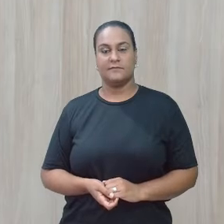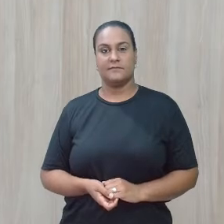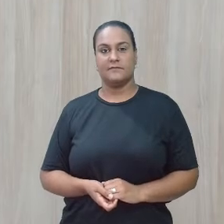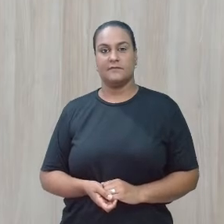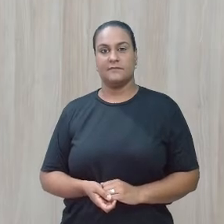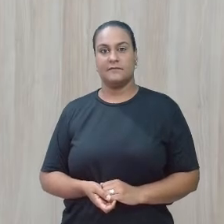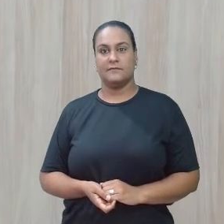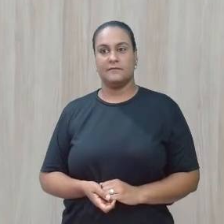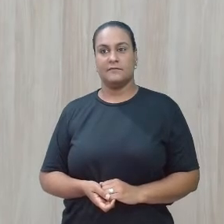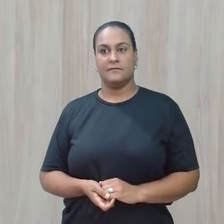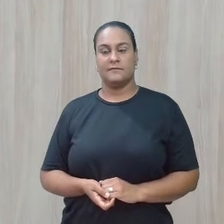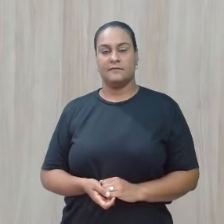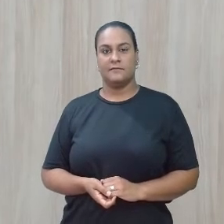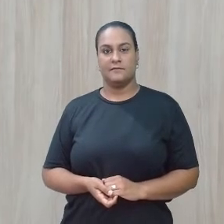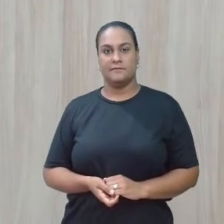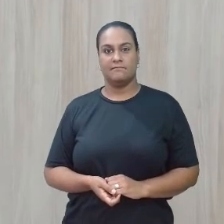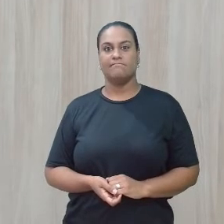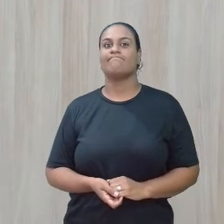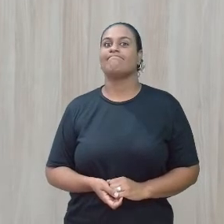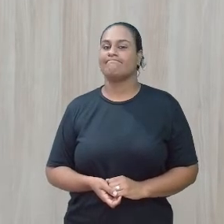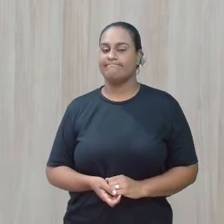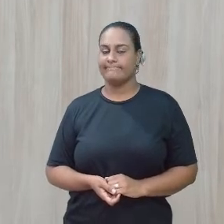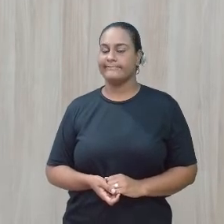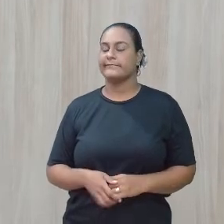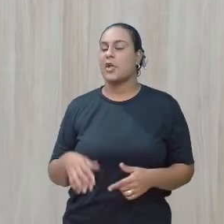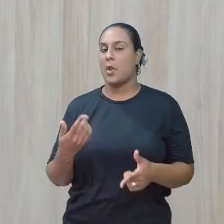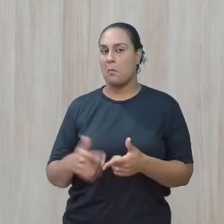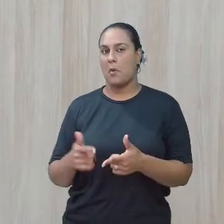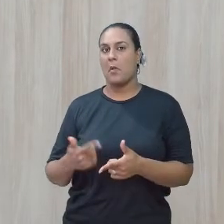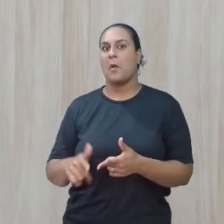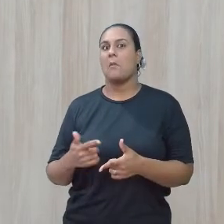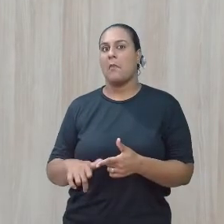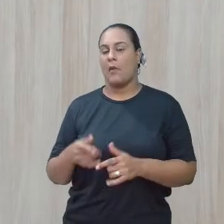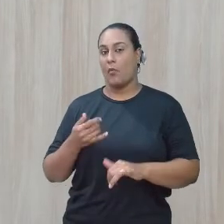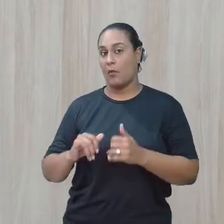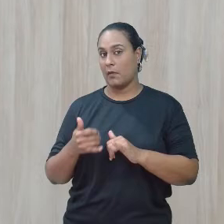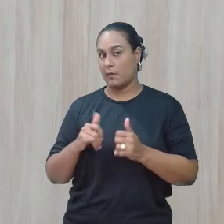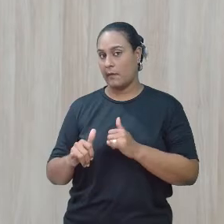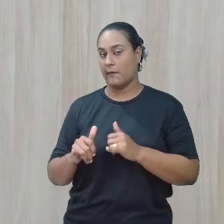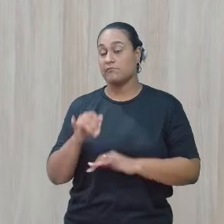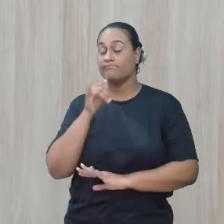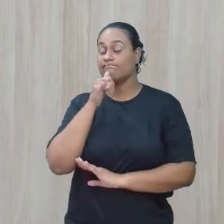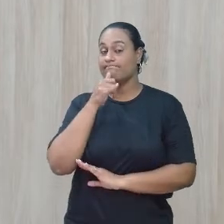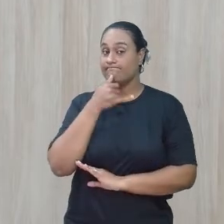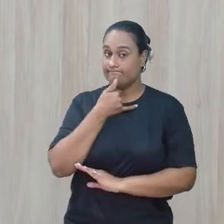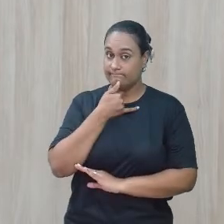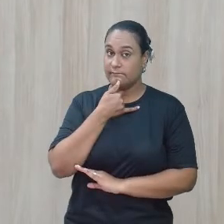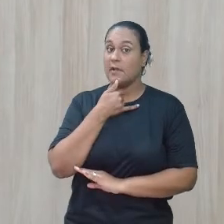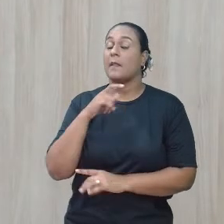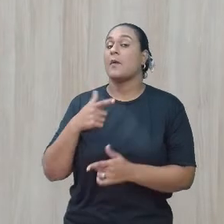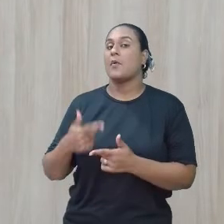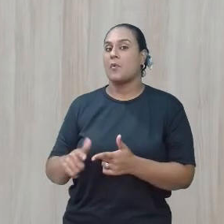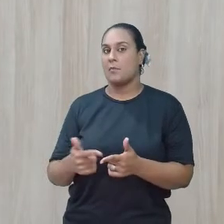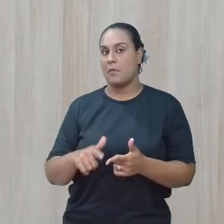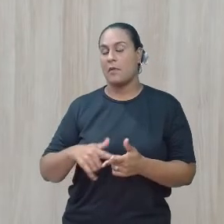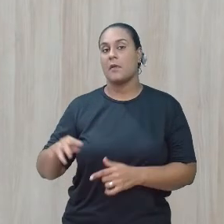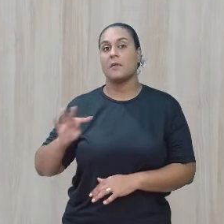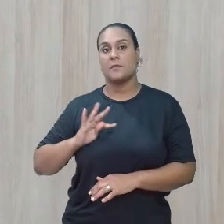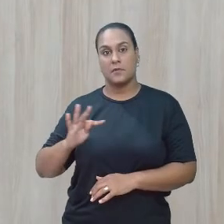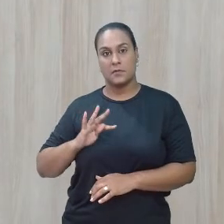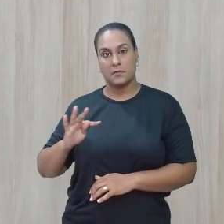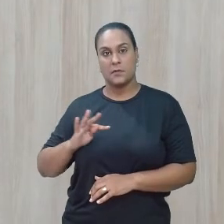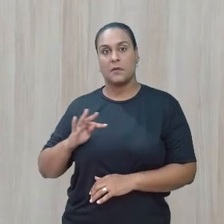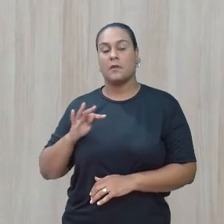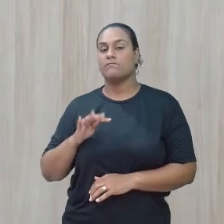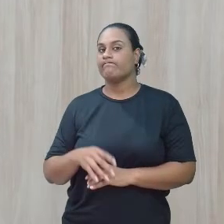Quem não sofre com internet, né, professora? Né? Pois é, a gente está, infelizmente a gente está com um probleminha técnico aqui, né,